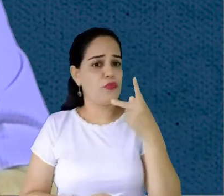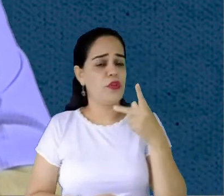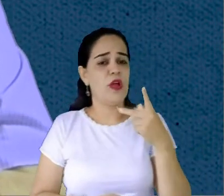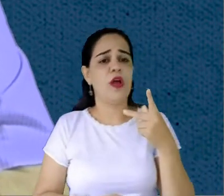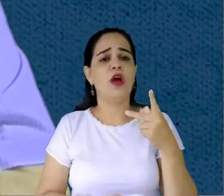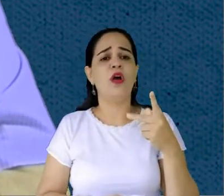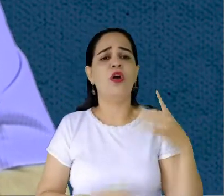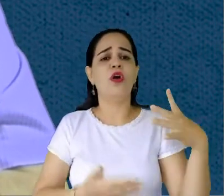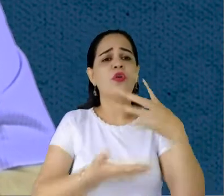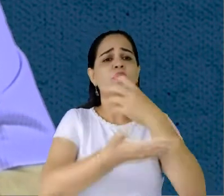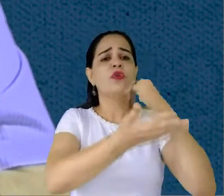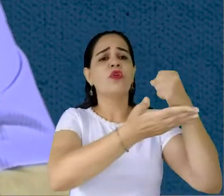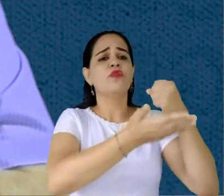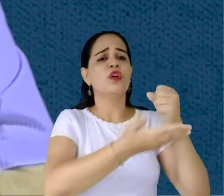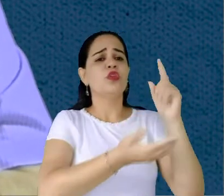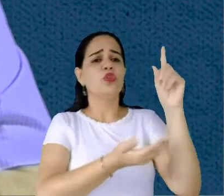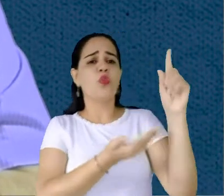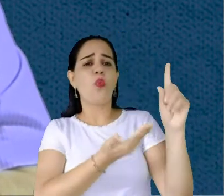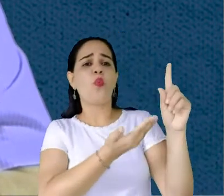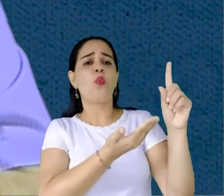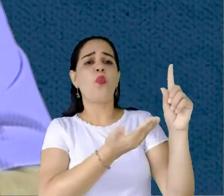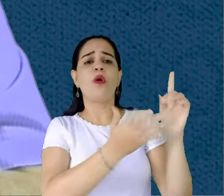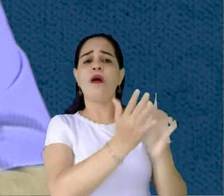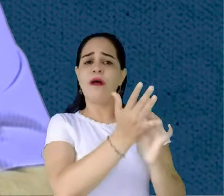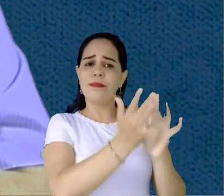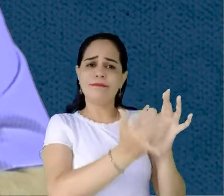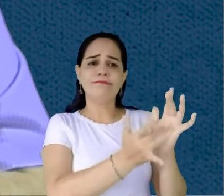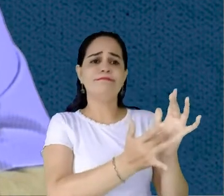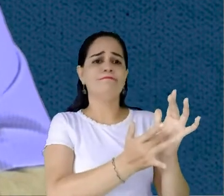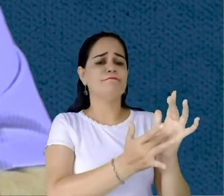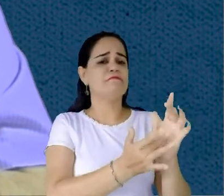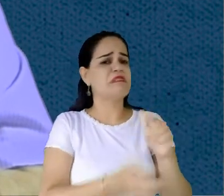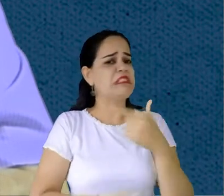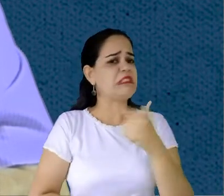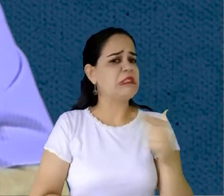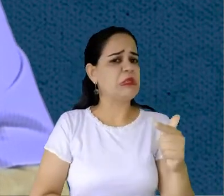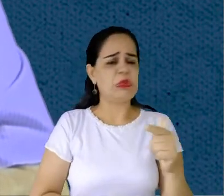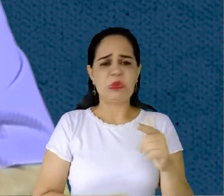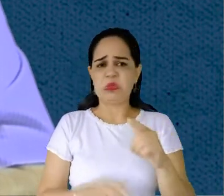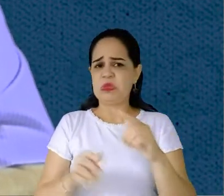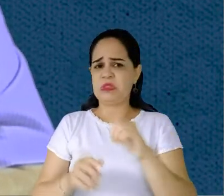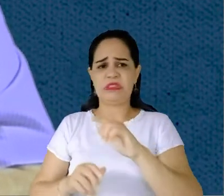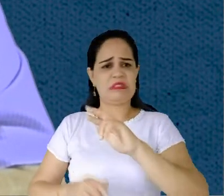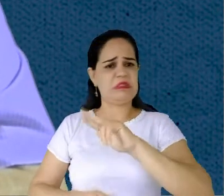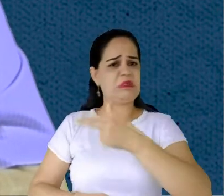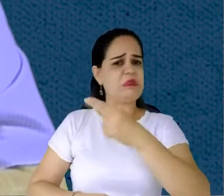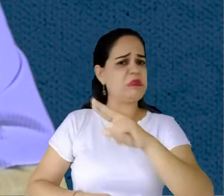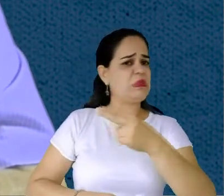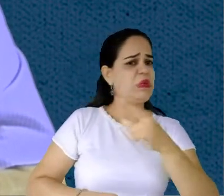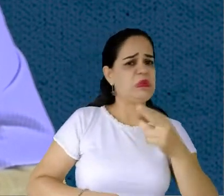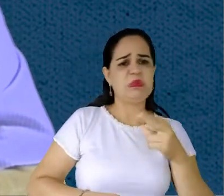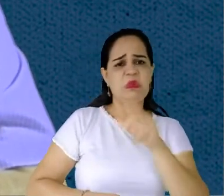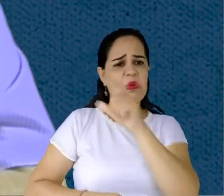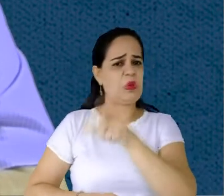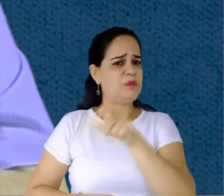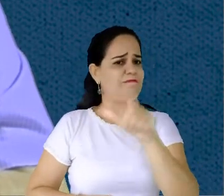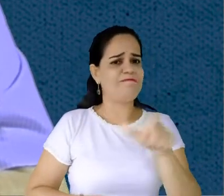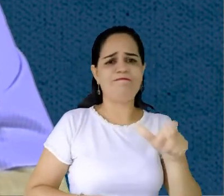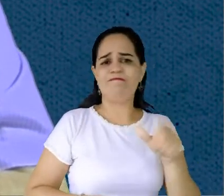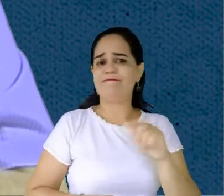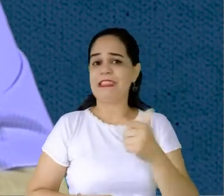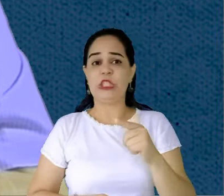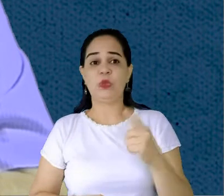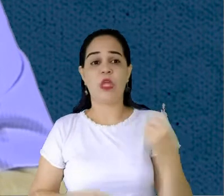a única salvação procede de Cristo Jesus. Não há outra salvação. Ele vai dizer isso de uma forma muito